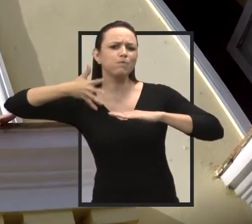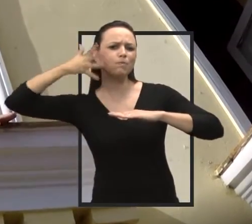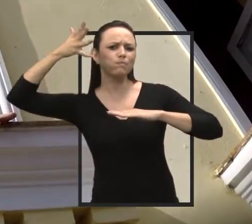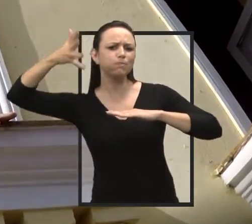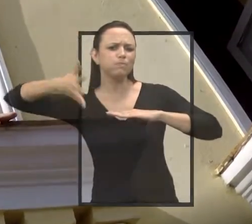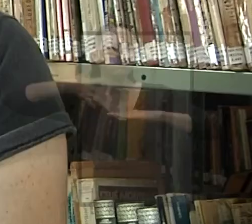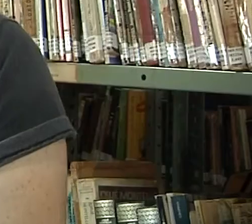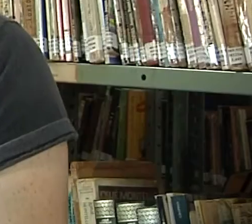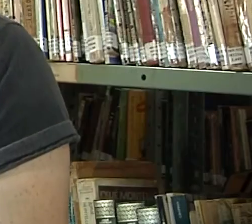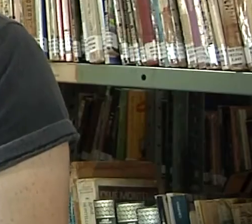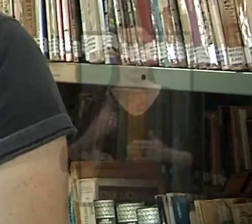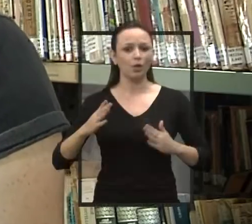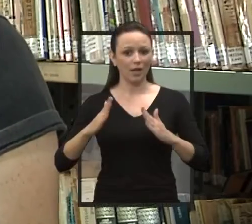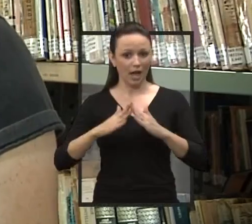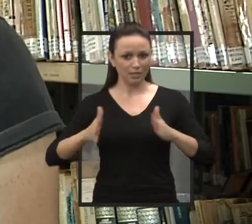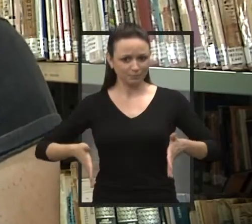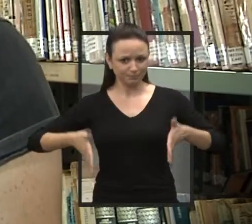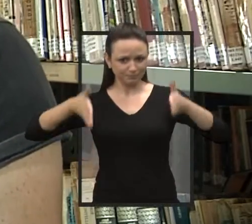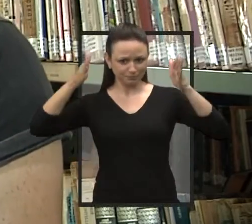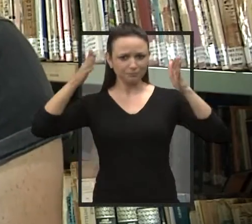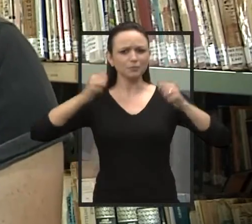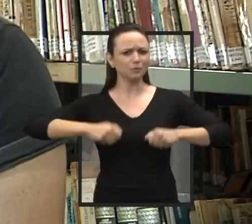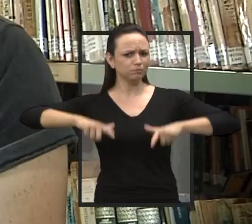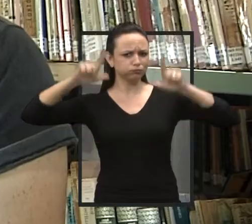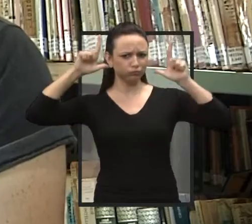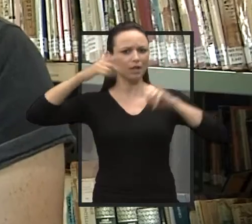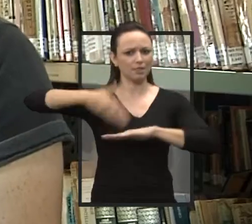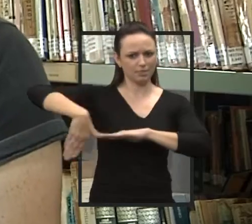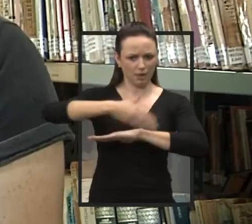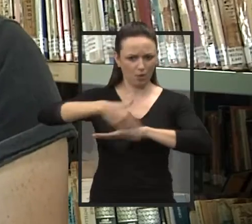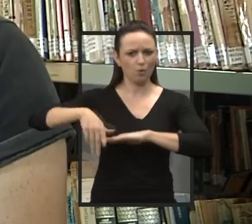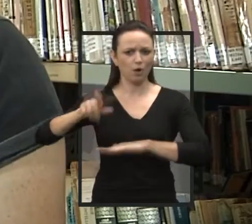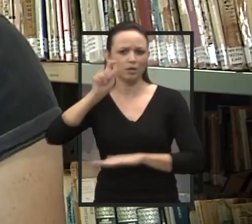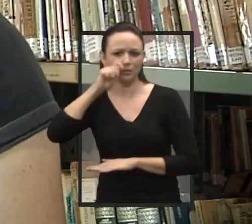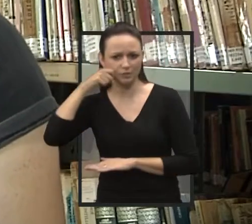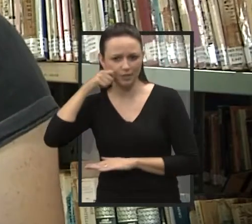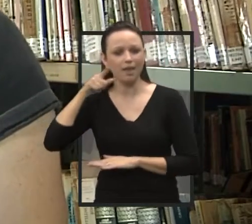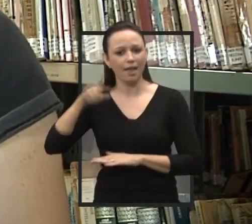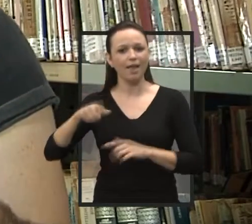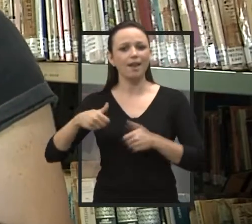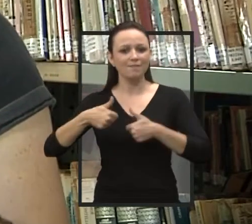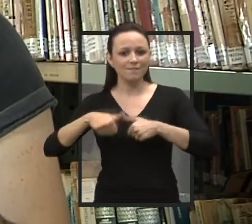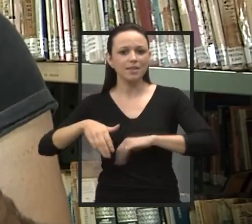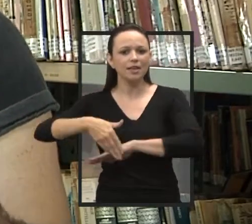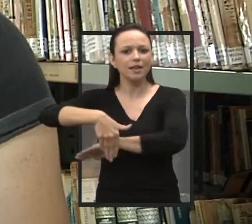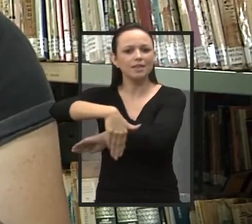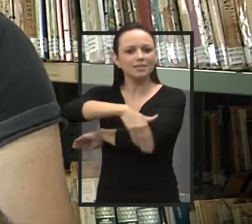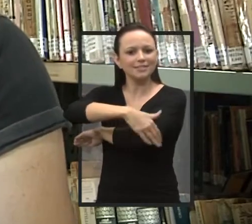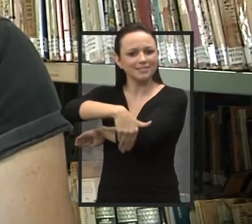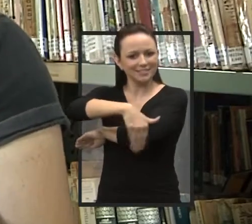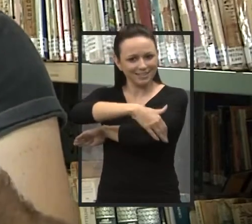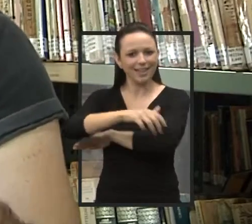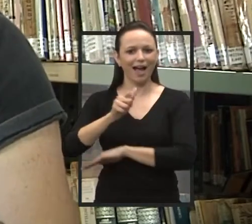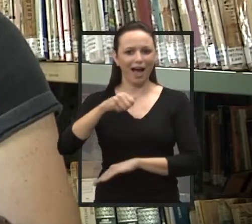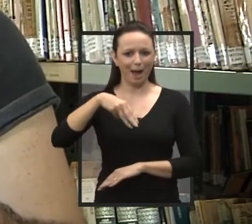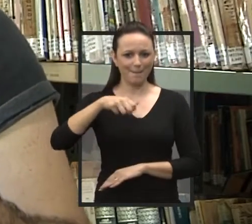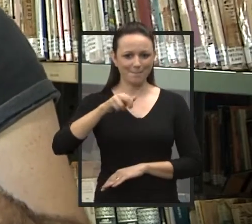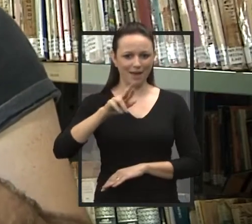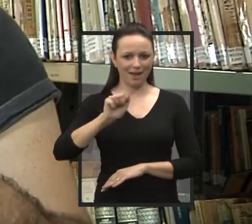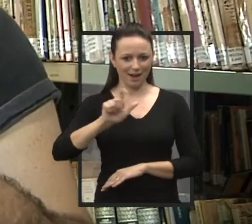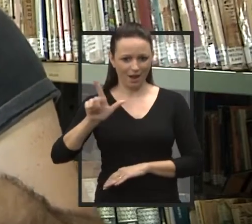casarão. Outro casarão de destaque da rua Edgar Ferraz é o casarão que fica também na esquina da Amaral com